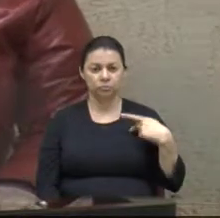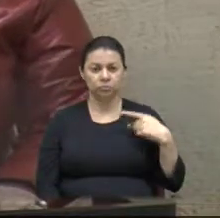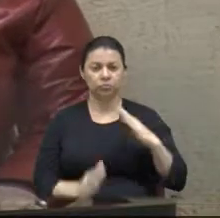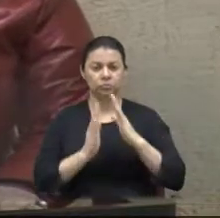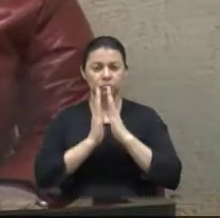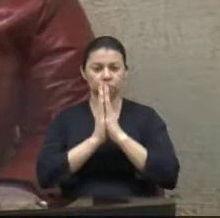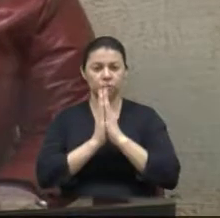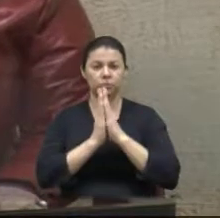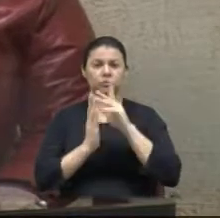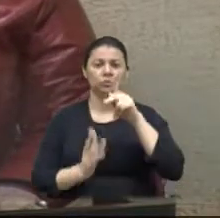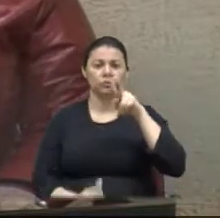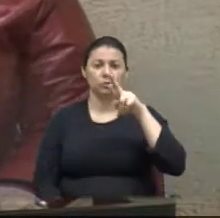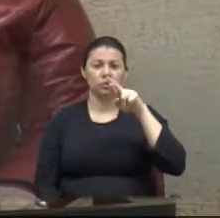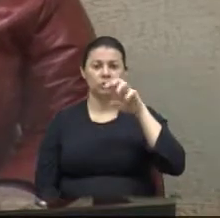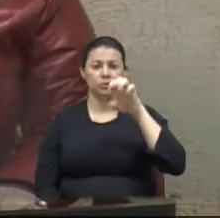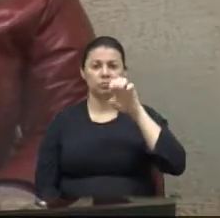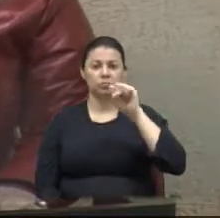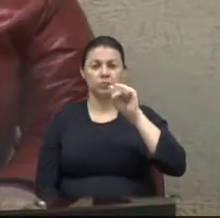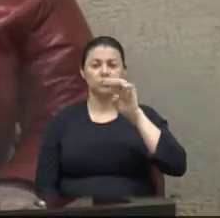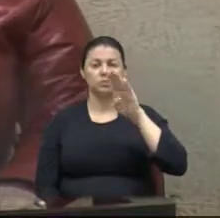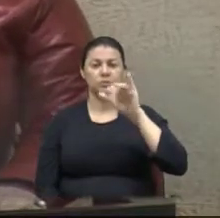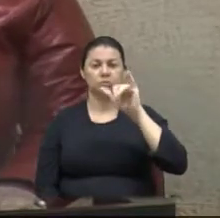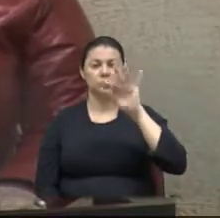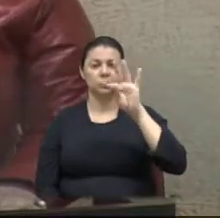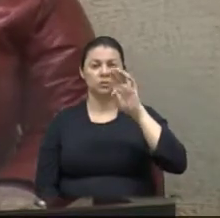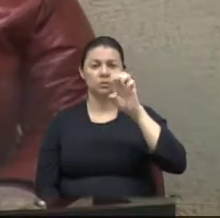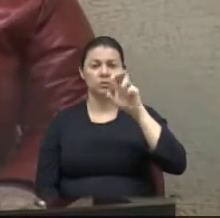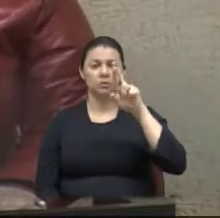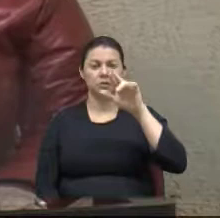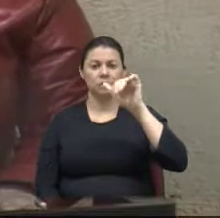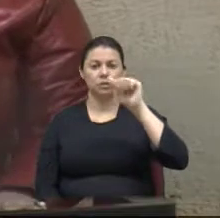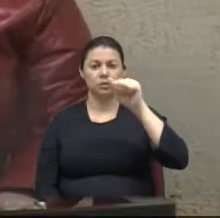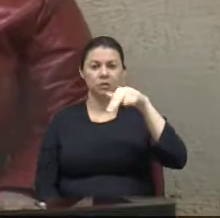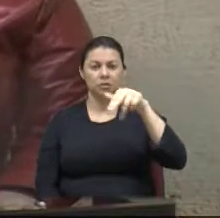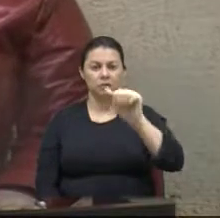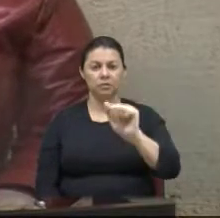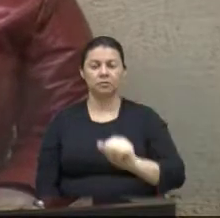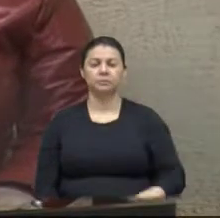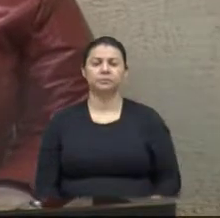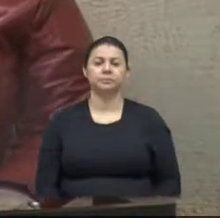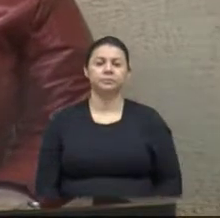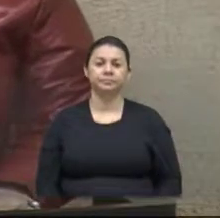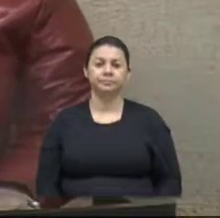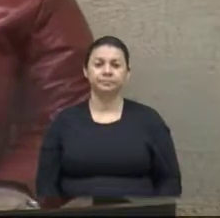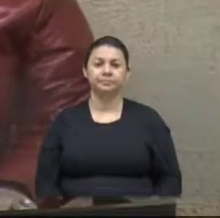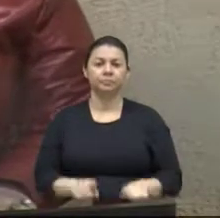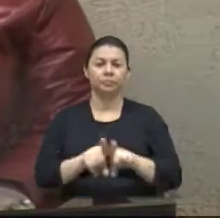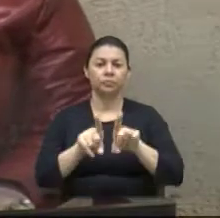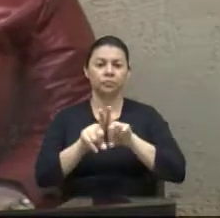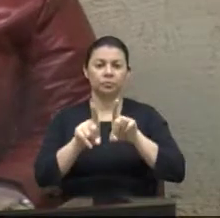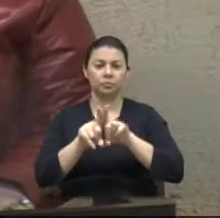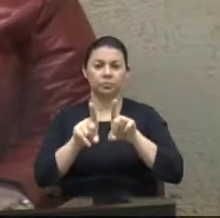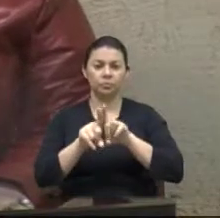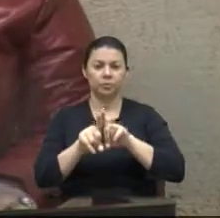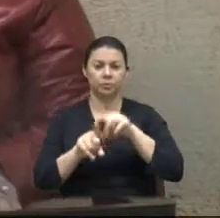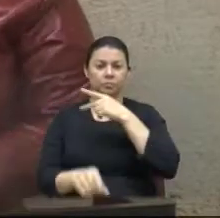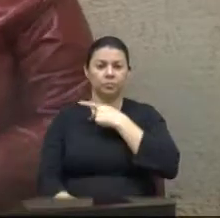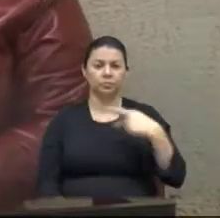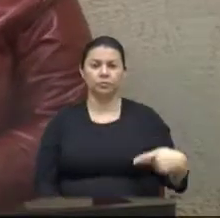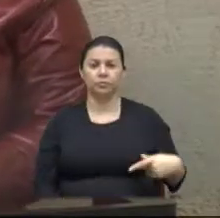jacó moreira que é vice-presidente do conselho o presbítero wagner prós